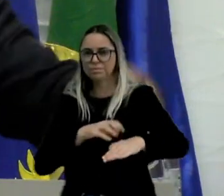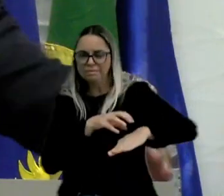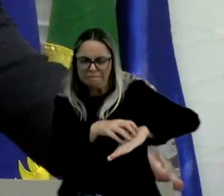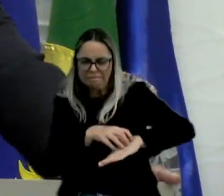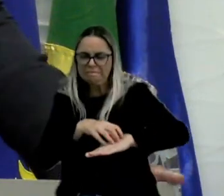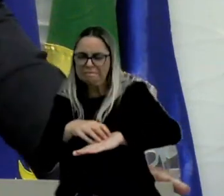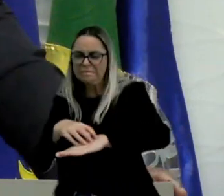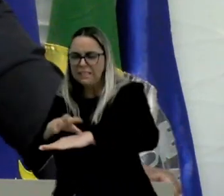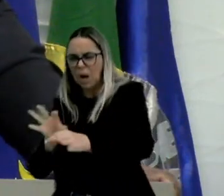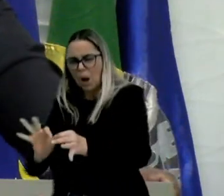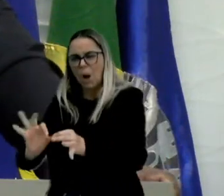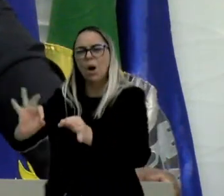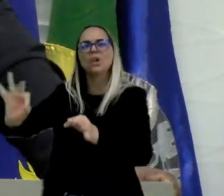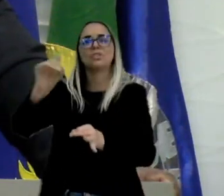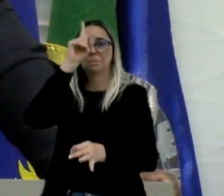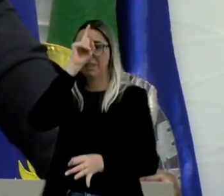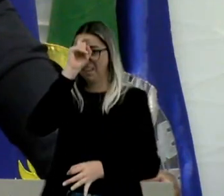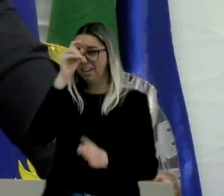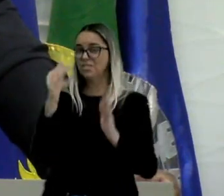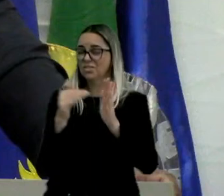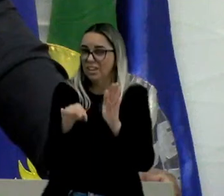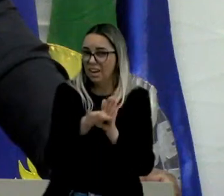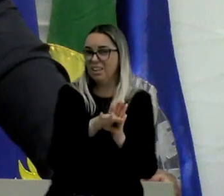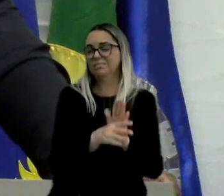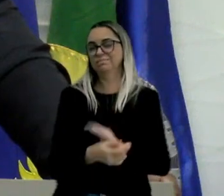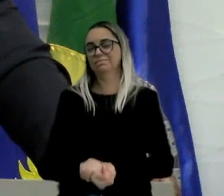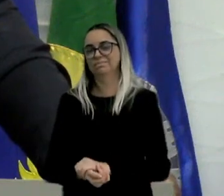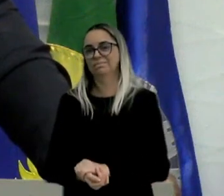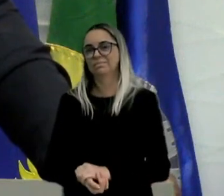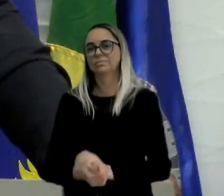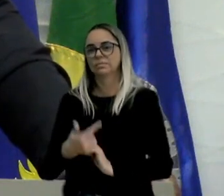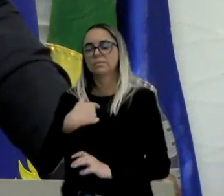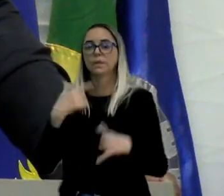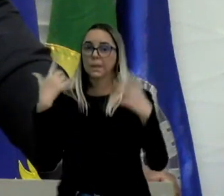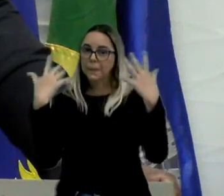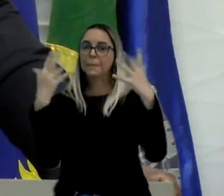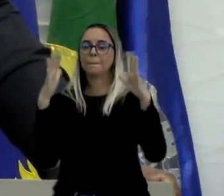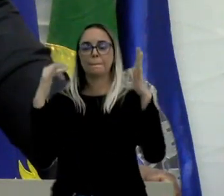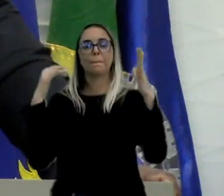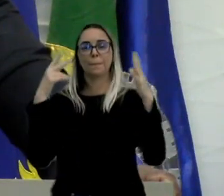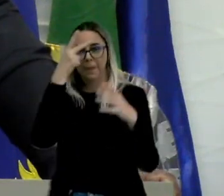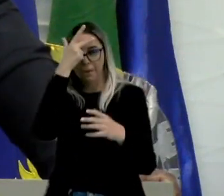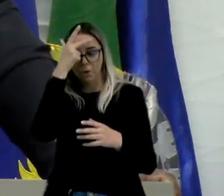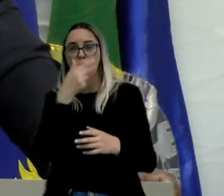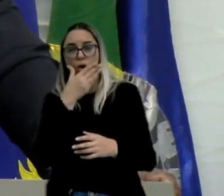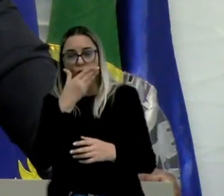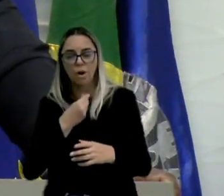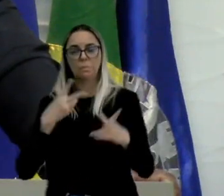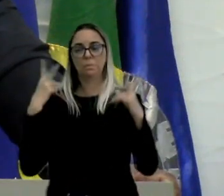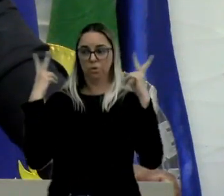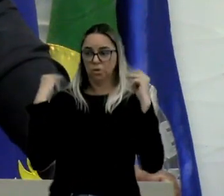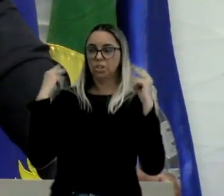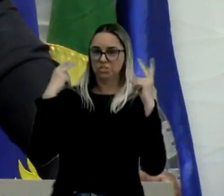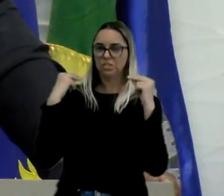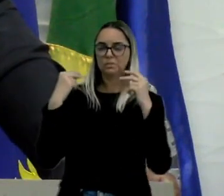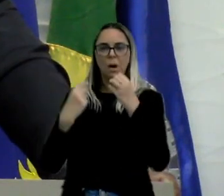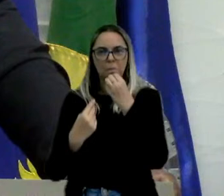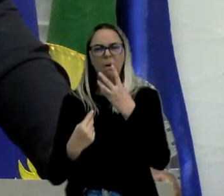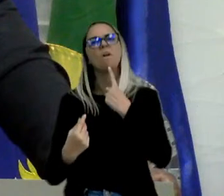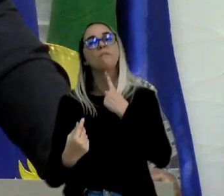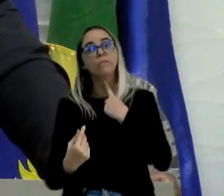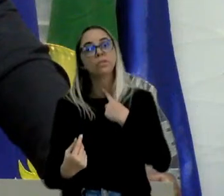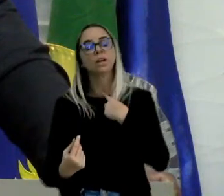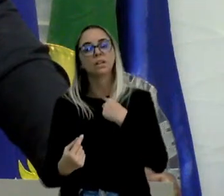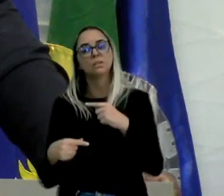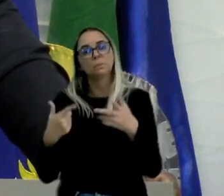o hospital eu parabenizo esses motoristas pela boa vontade porque não é fácil você est deitado